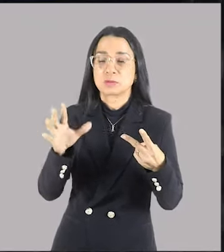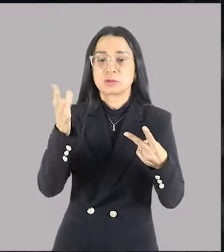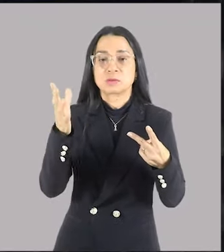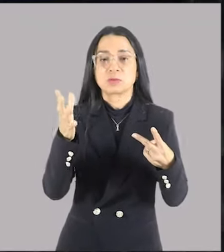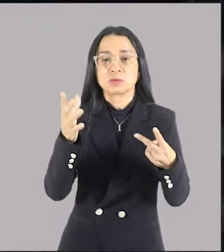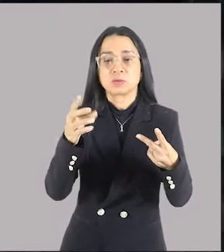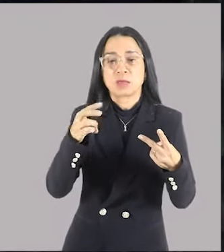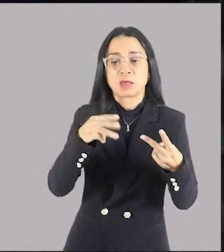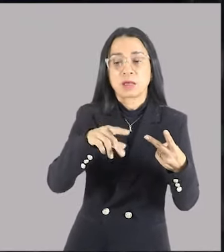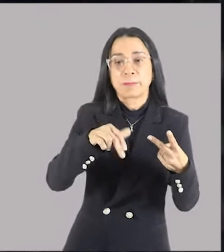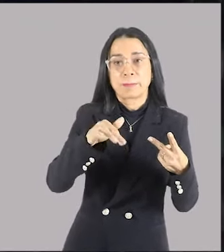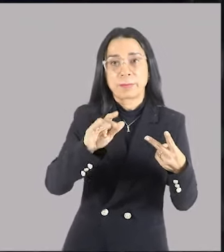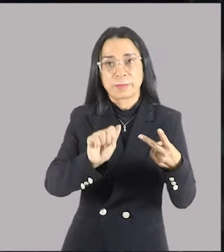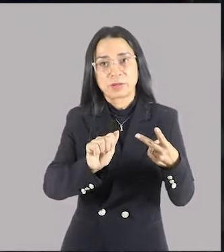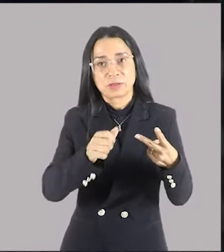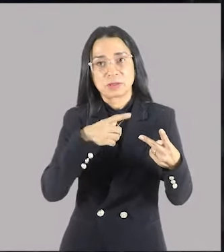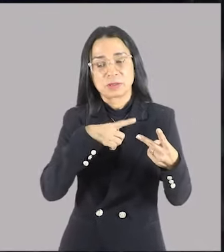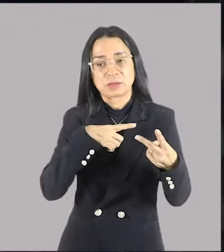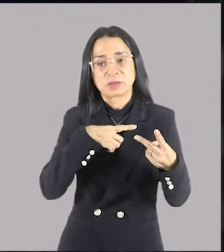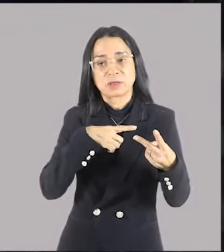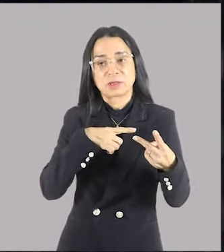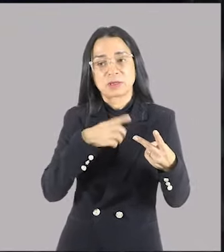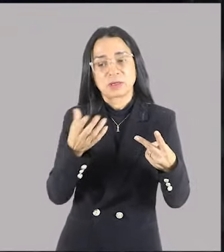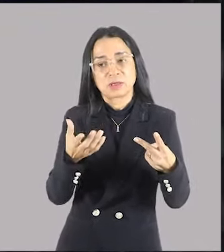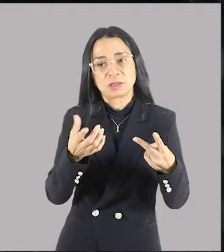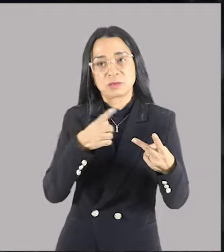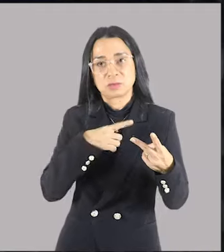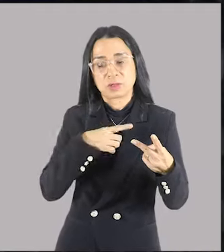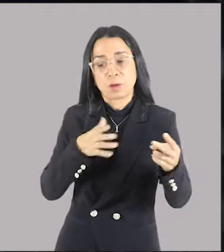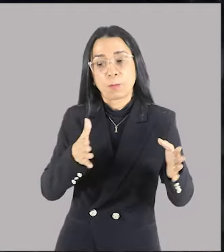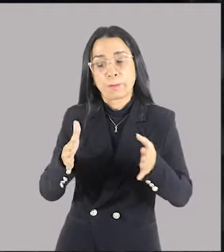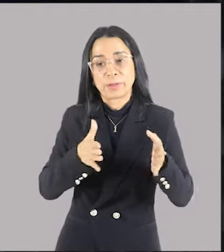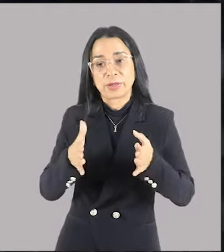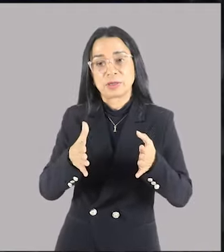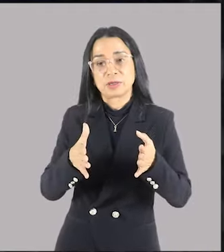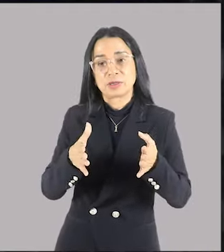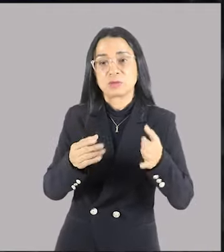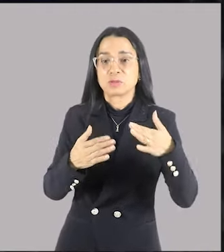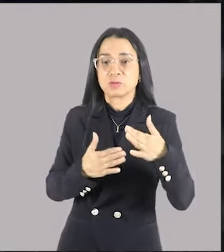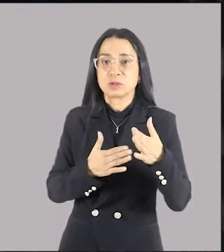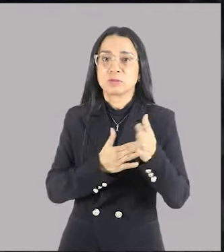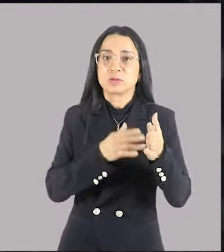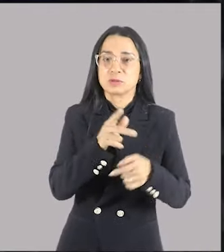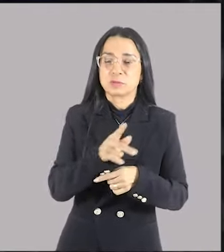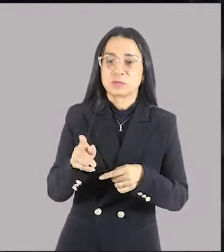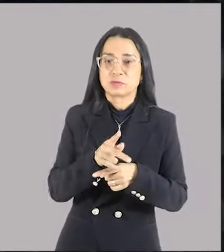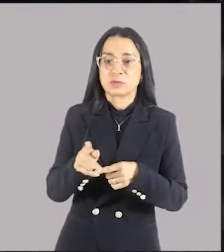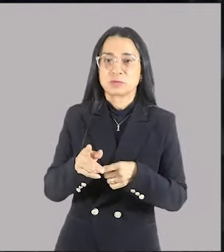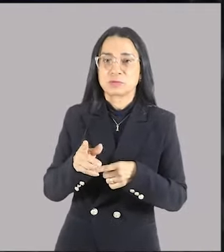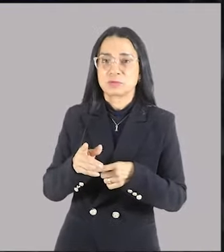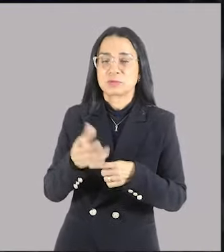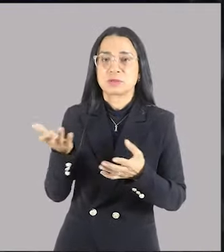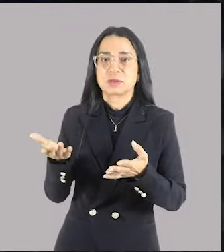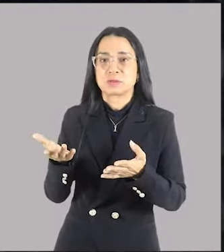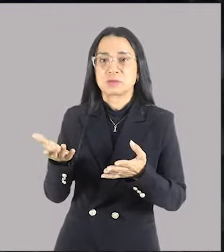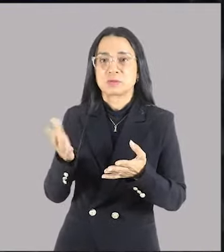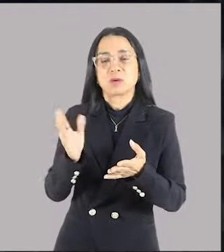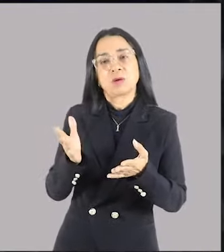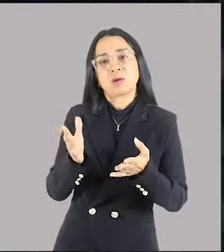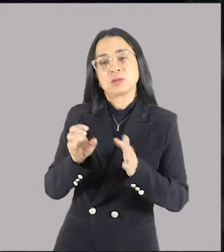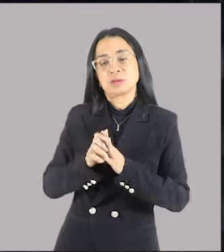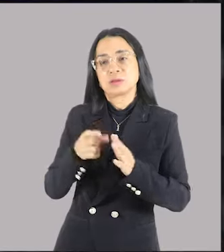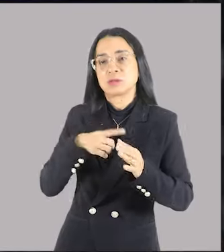está enquanto agente público temporário e é uma possibilidade ela é uma servidora estatal temporária ela passou por um processo seletivo